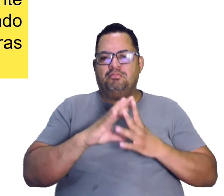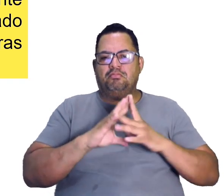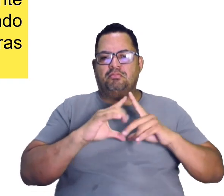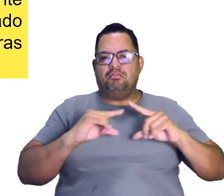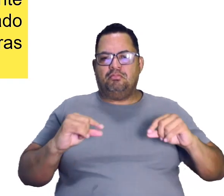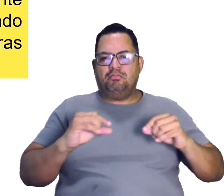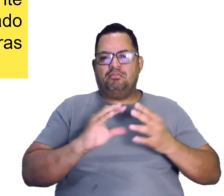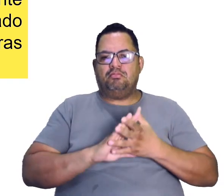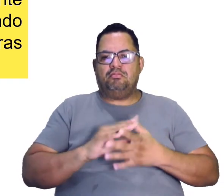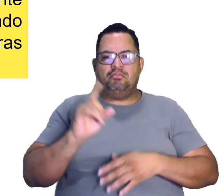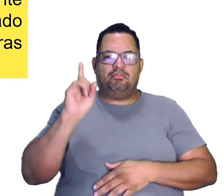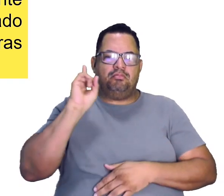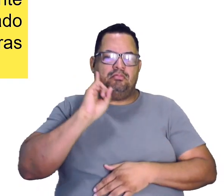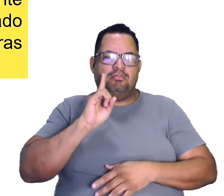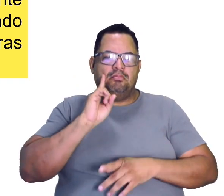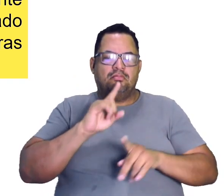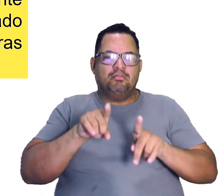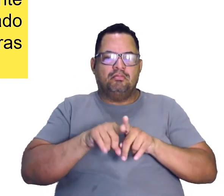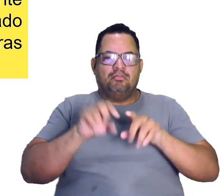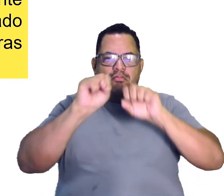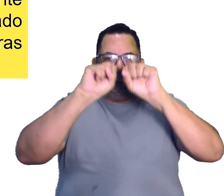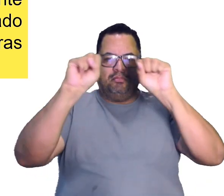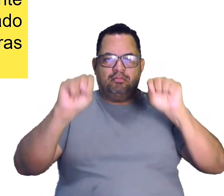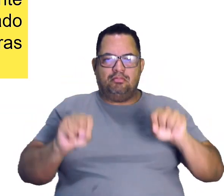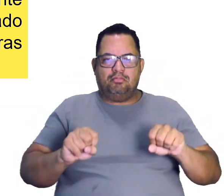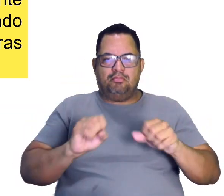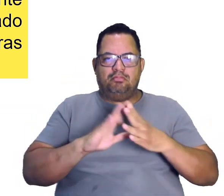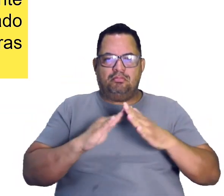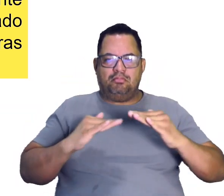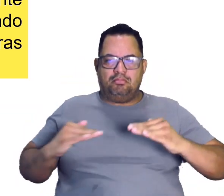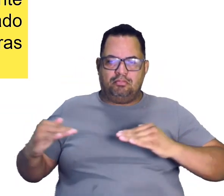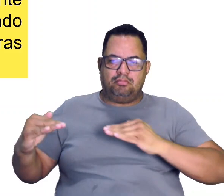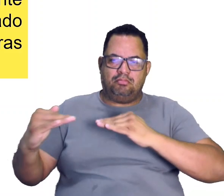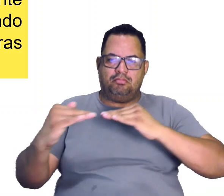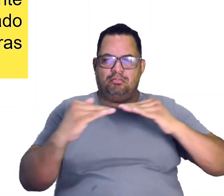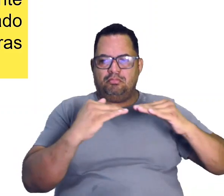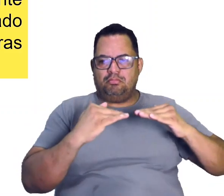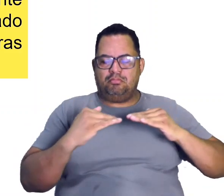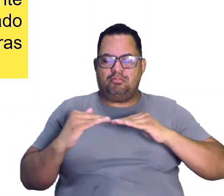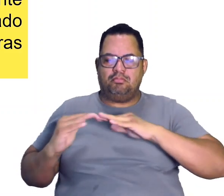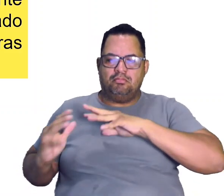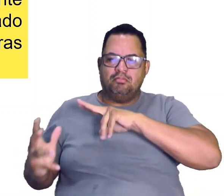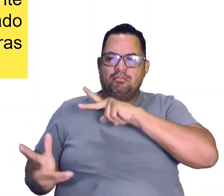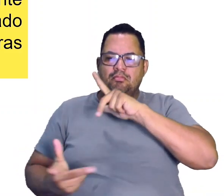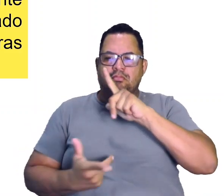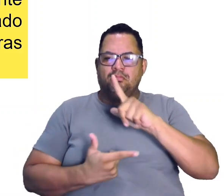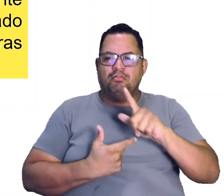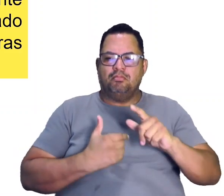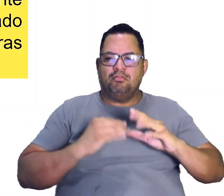Então, é um sistema que elas são padronizadas, as unidades.